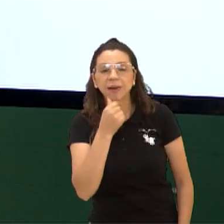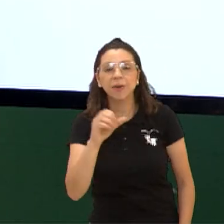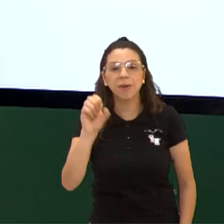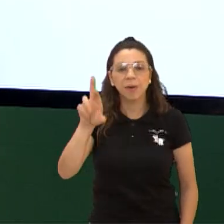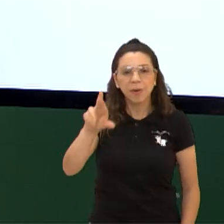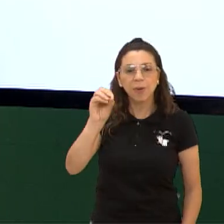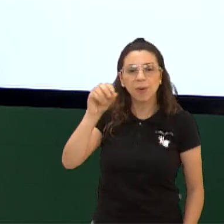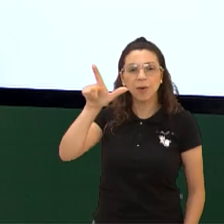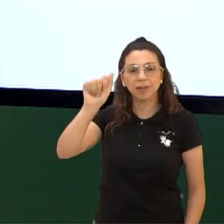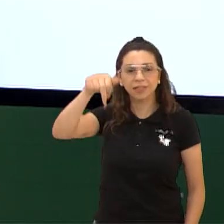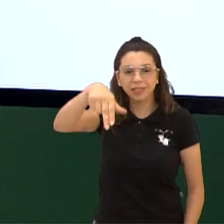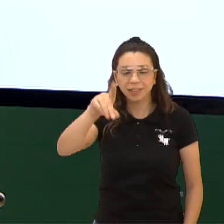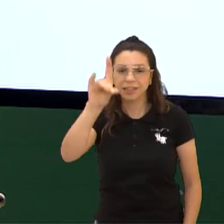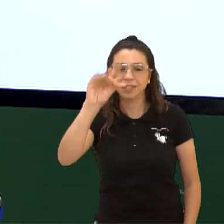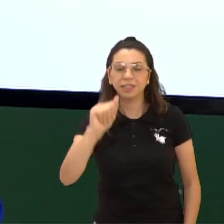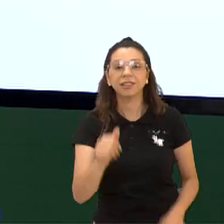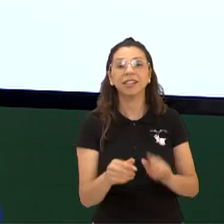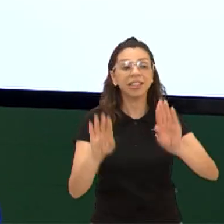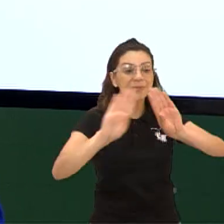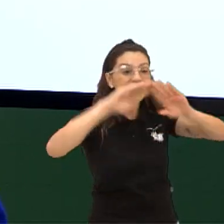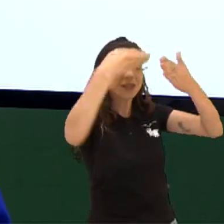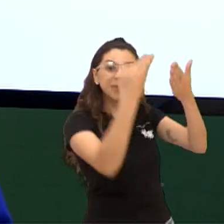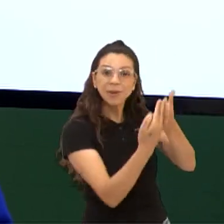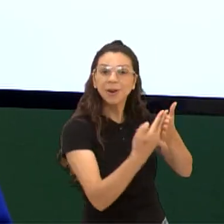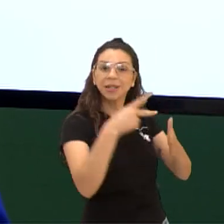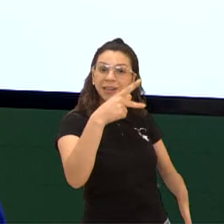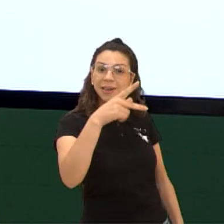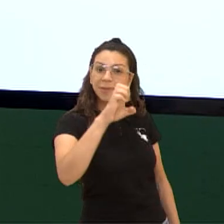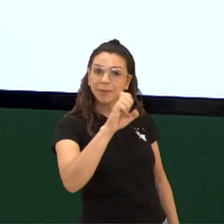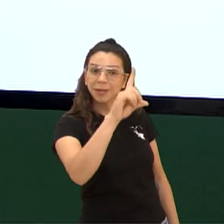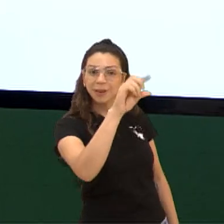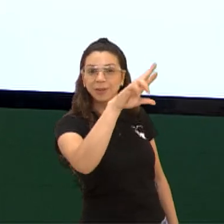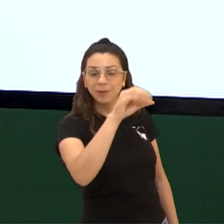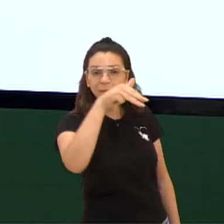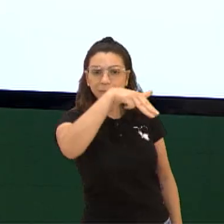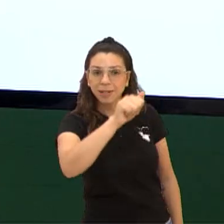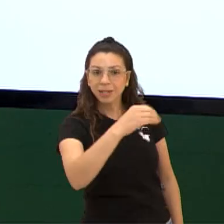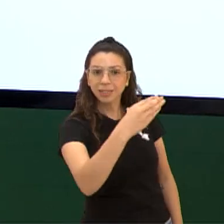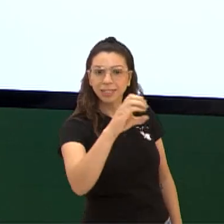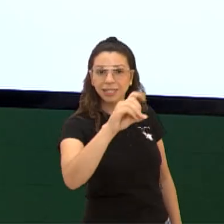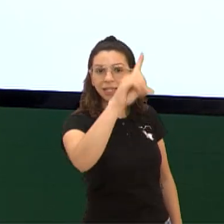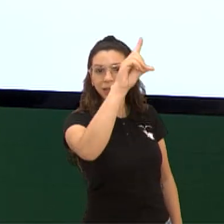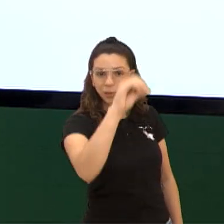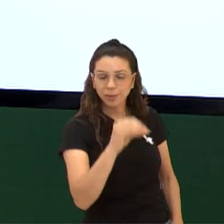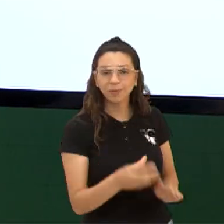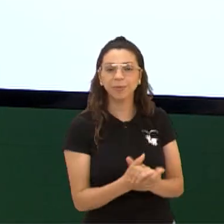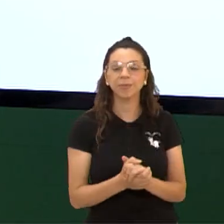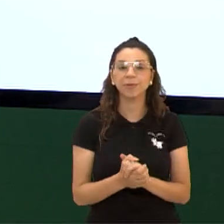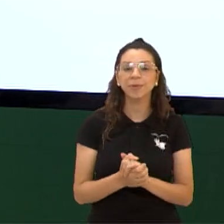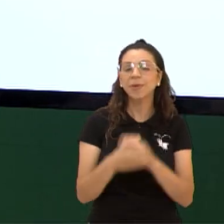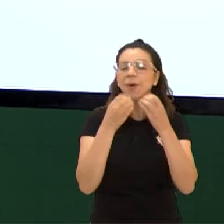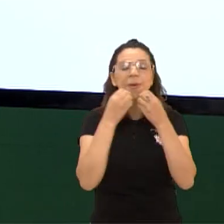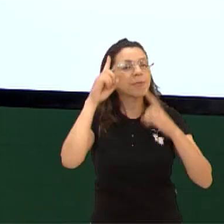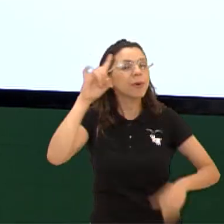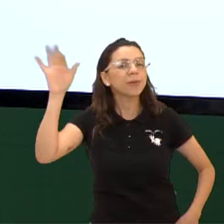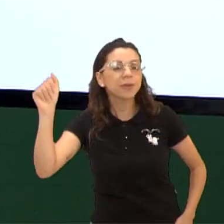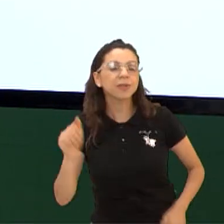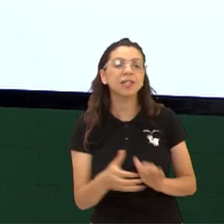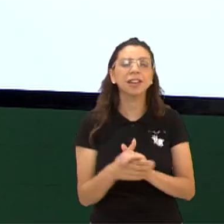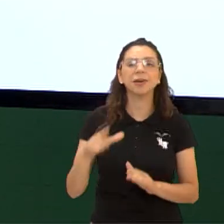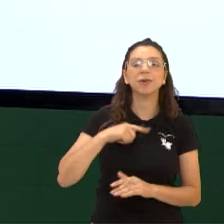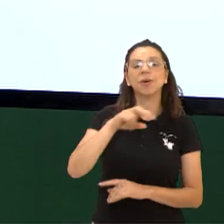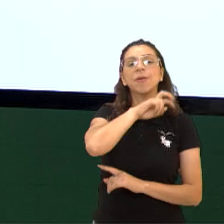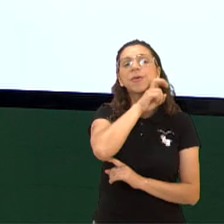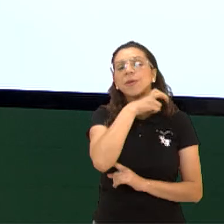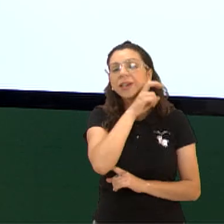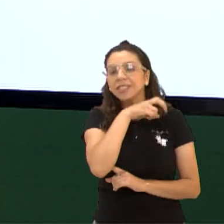Rolândia, Pedro Macedo, aqui de Curitiba, a Sara, de Pedro Macedo. Bom dia, professora, sou de